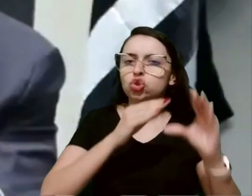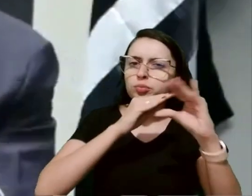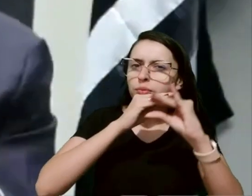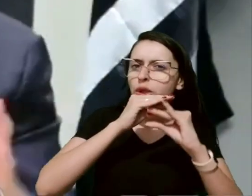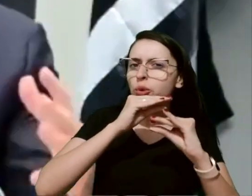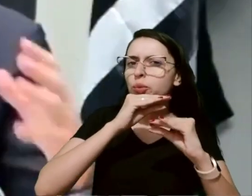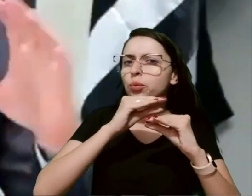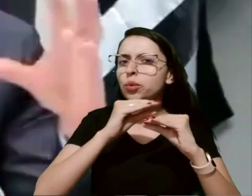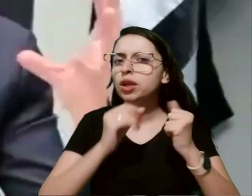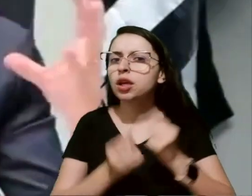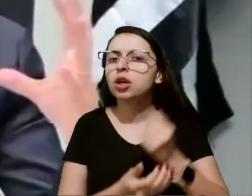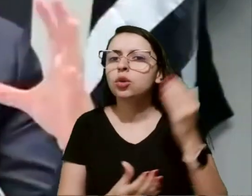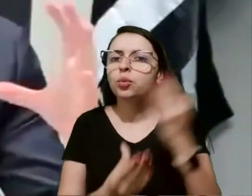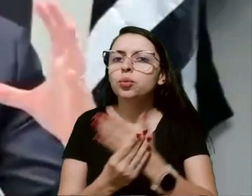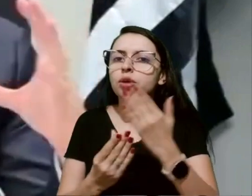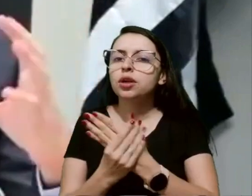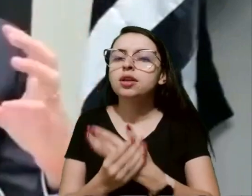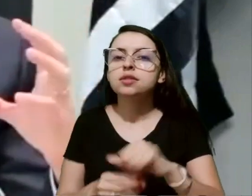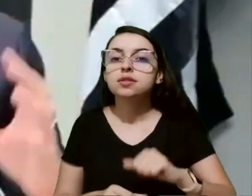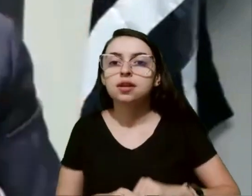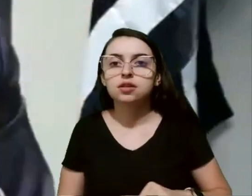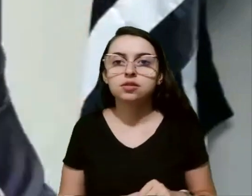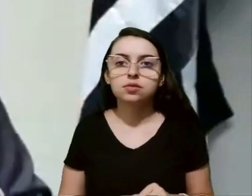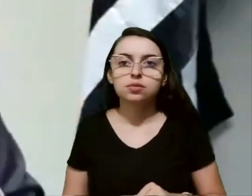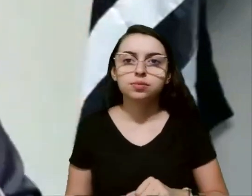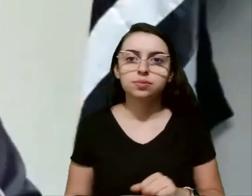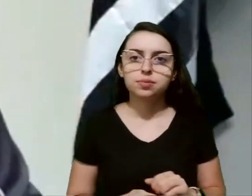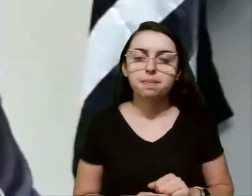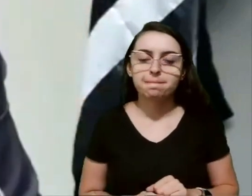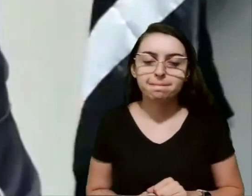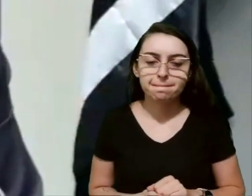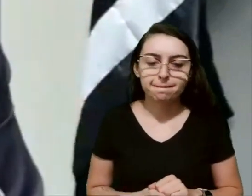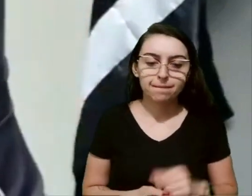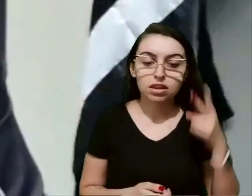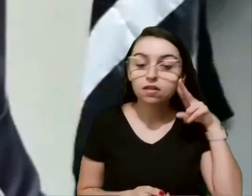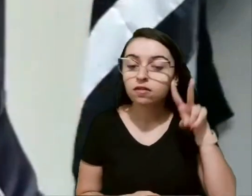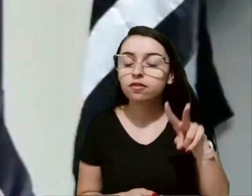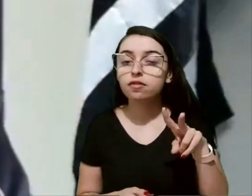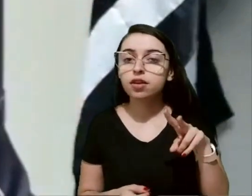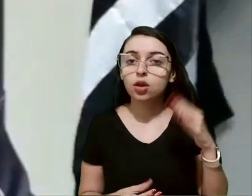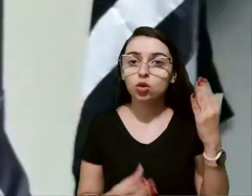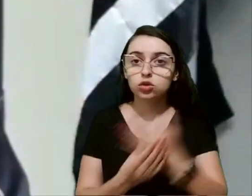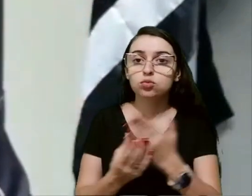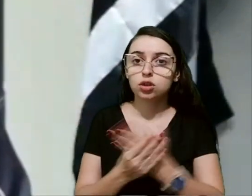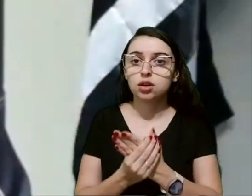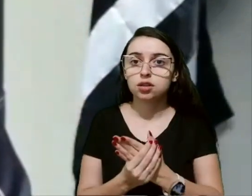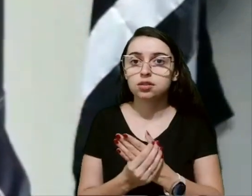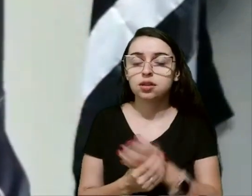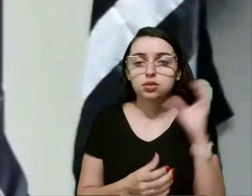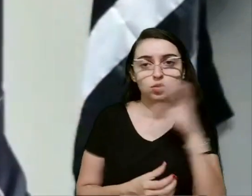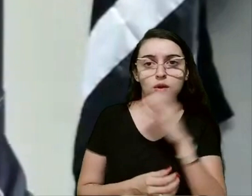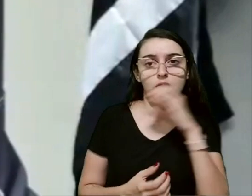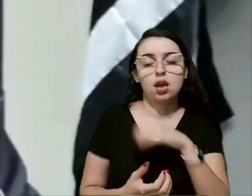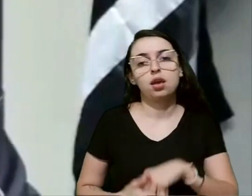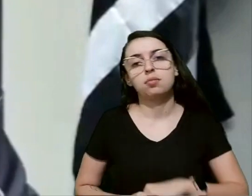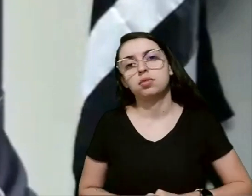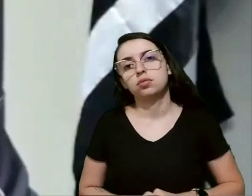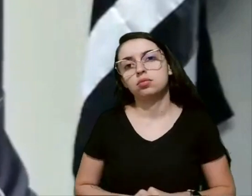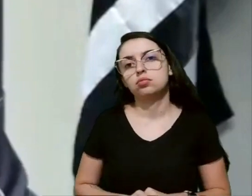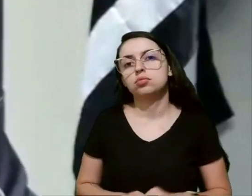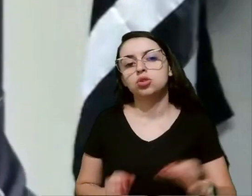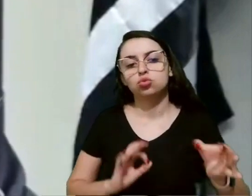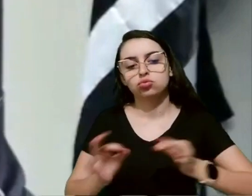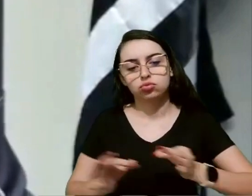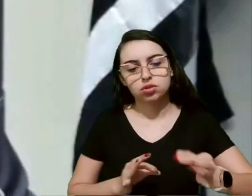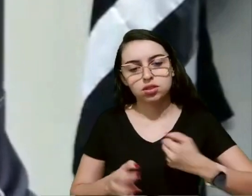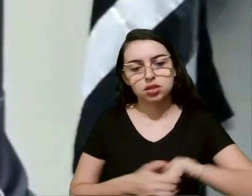reduzir, vamos dizer assim, reduzir a quantidade de ruído, ou seja, fazer com que a gente consiga identificar os casos anômalos de maneira mais rápida, no